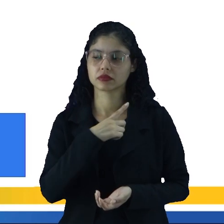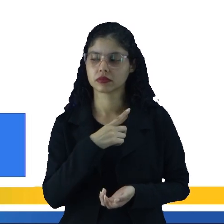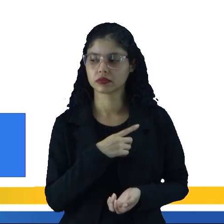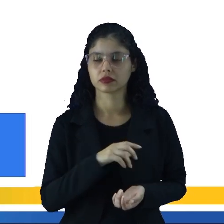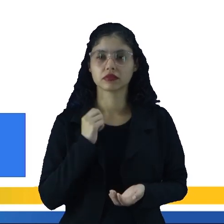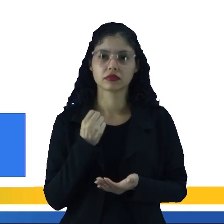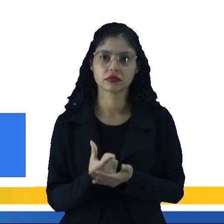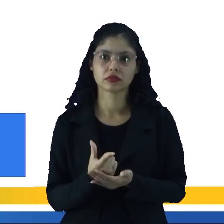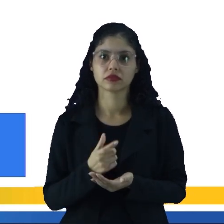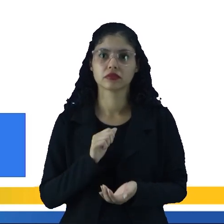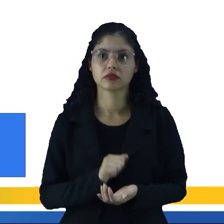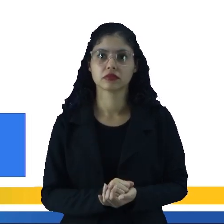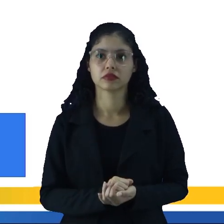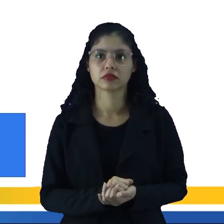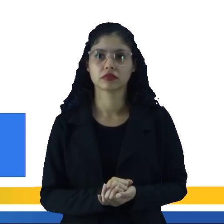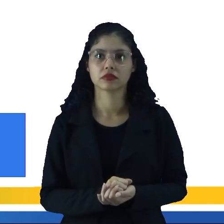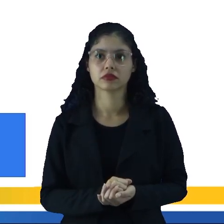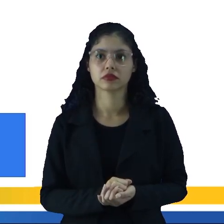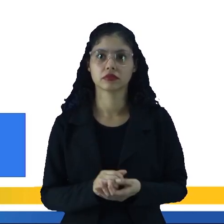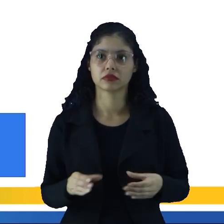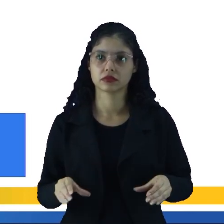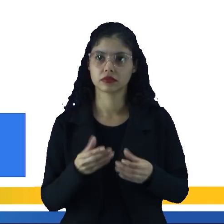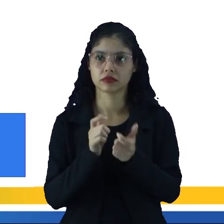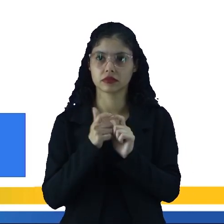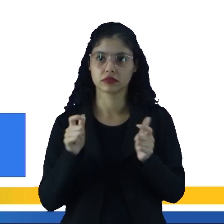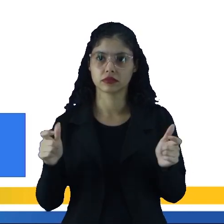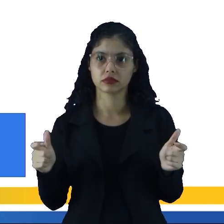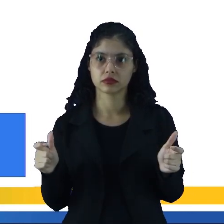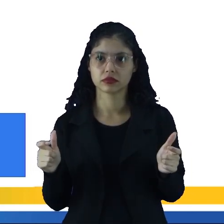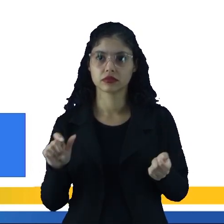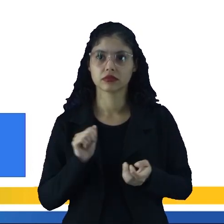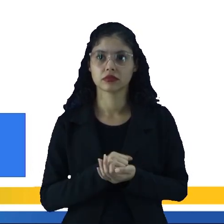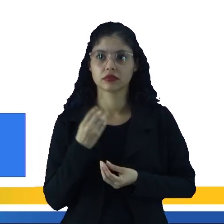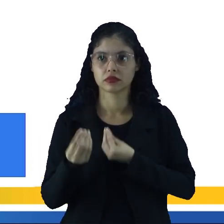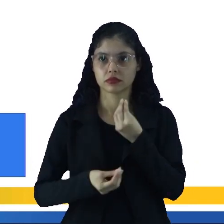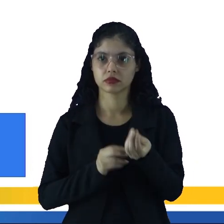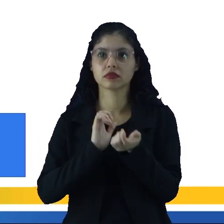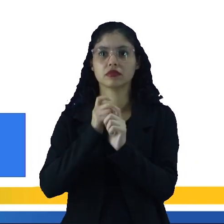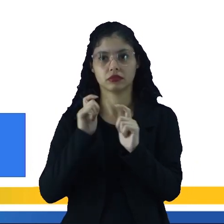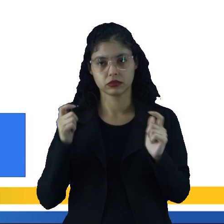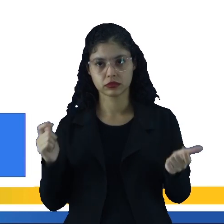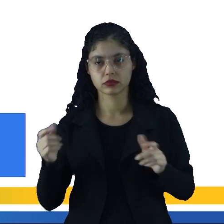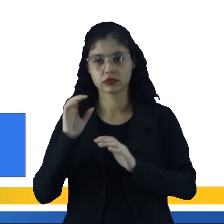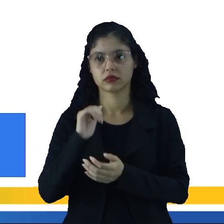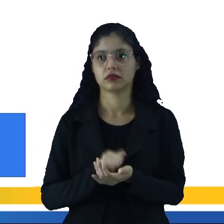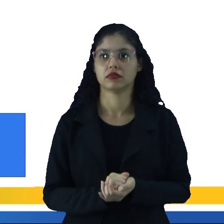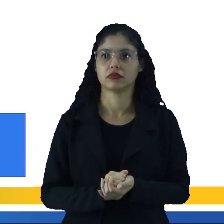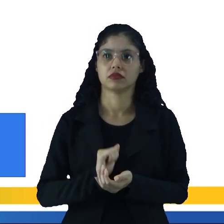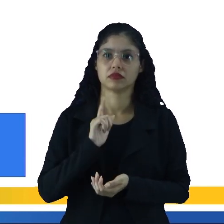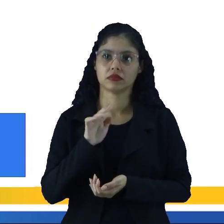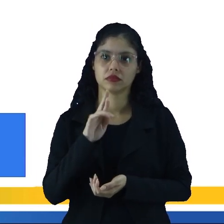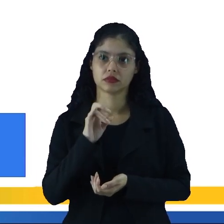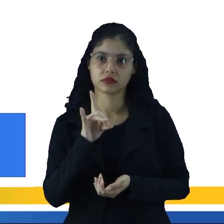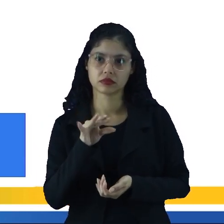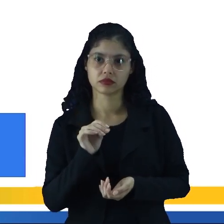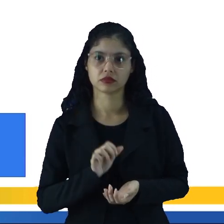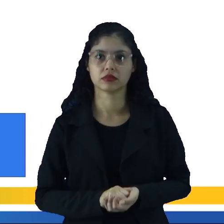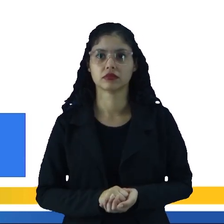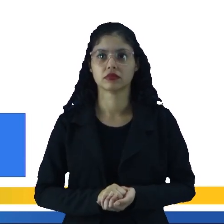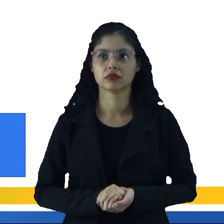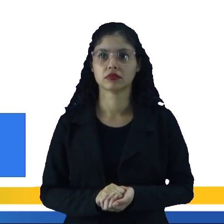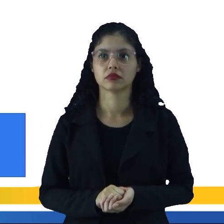Vemos que o valor da garrafa aumenta conforme o aumento do seu